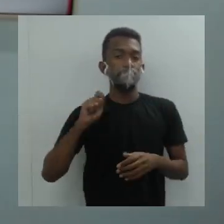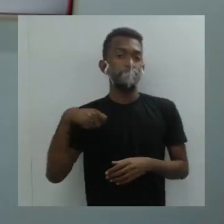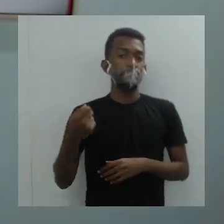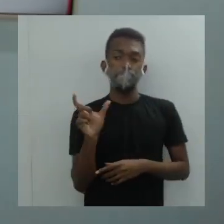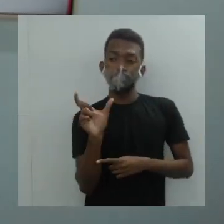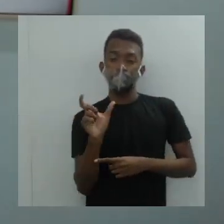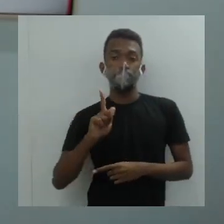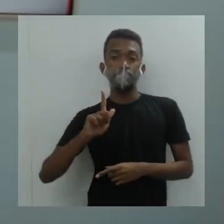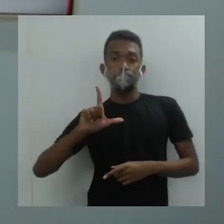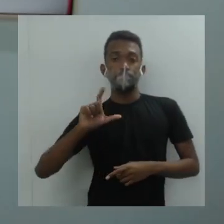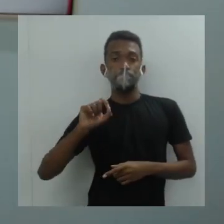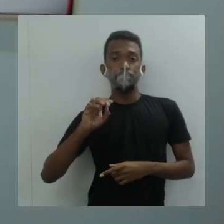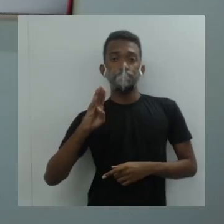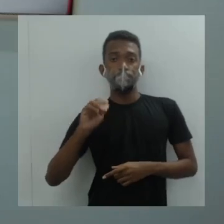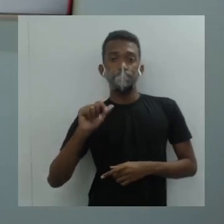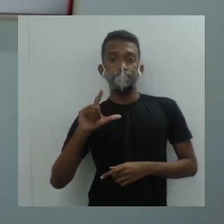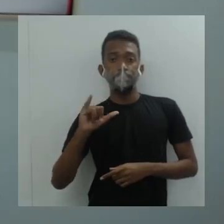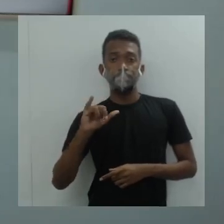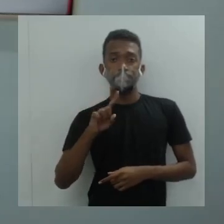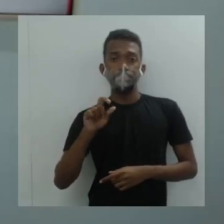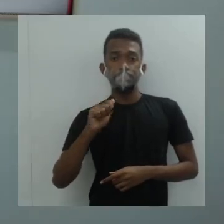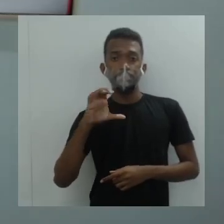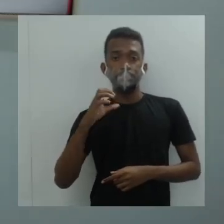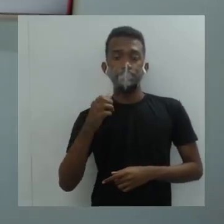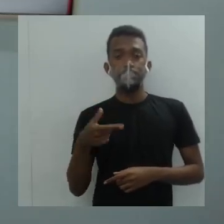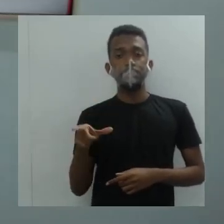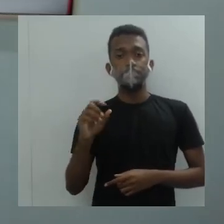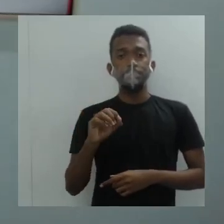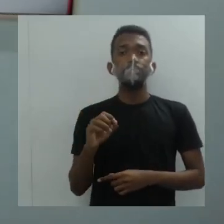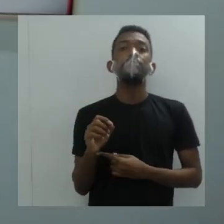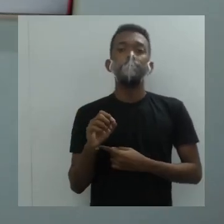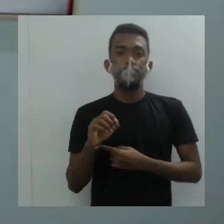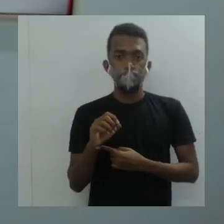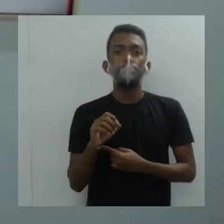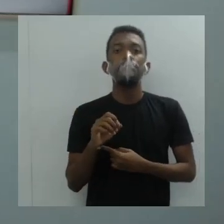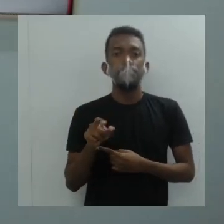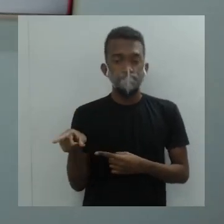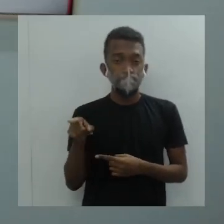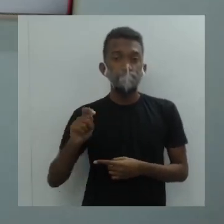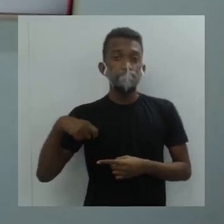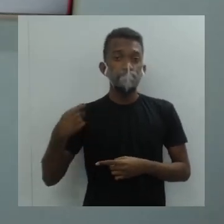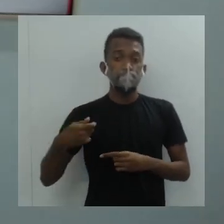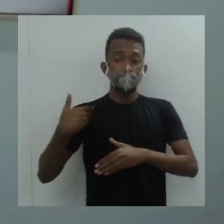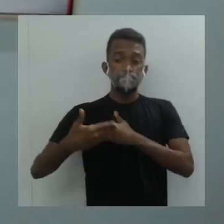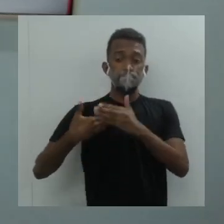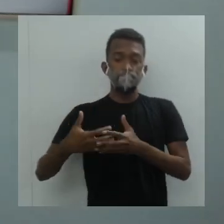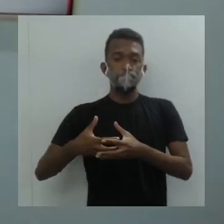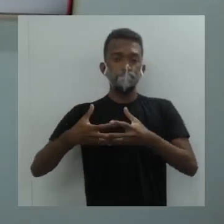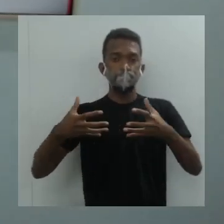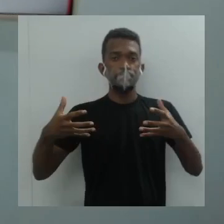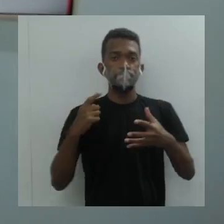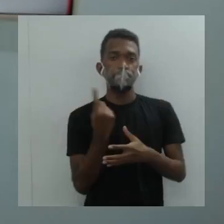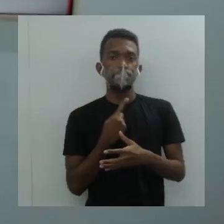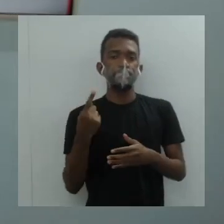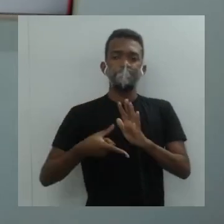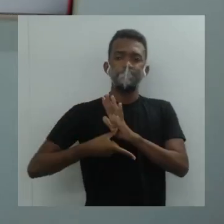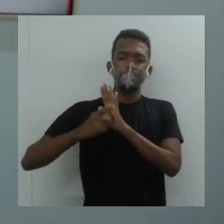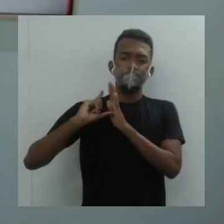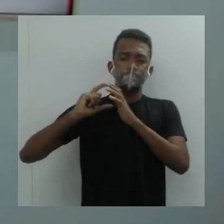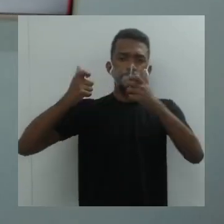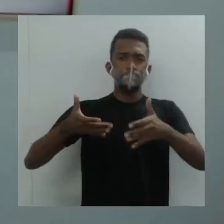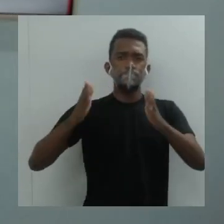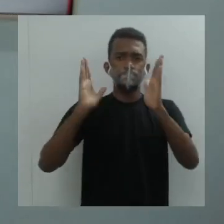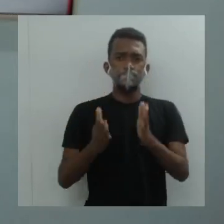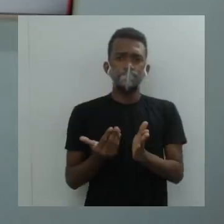globalização. A gente não pode esquecer, nesse processo, como eu havia falado lá no começo da